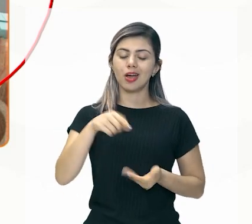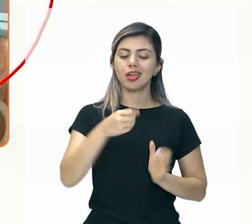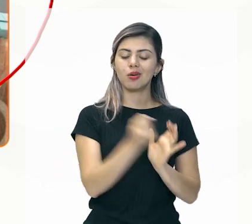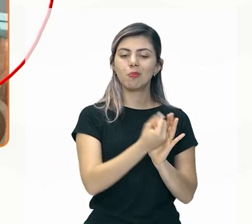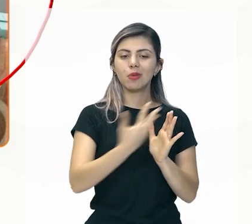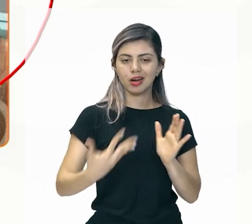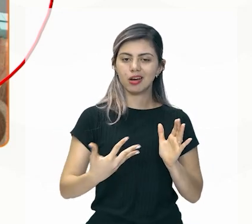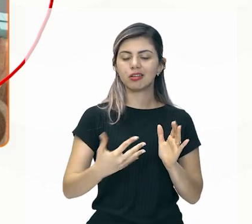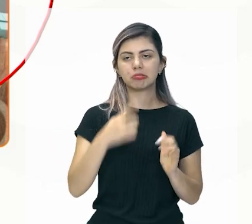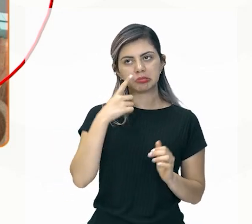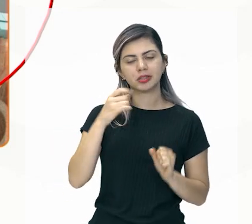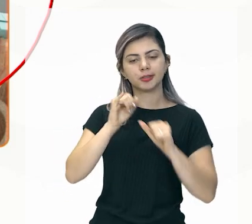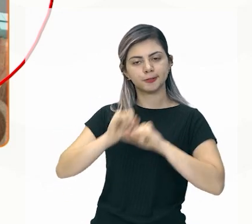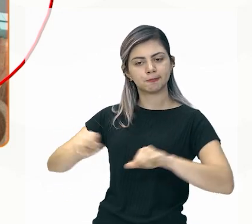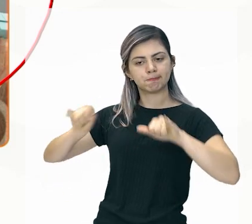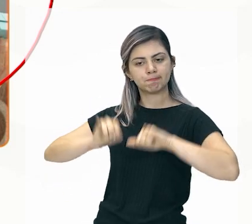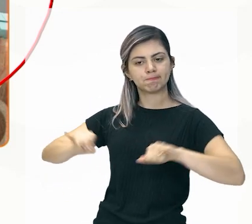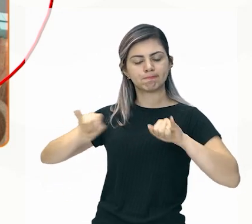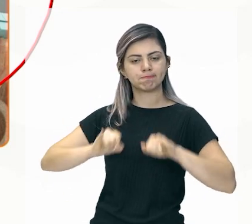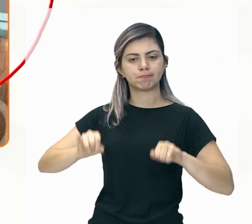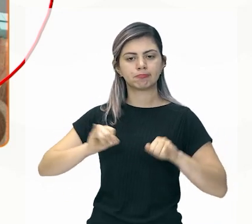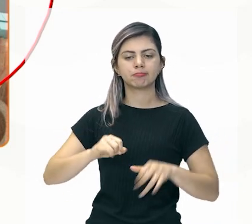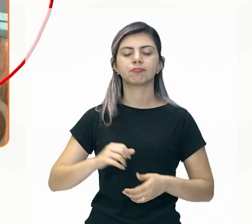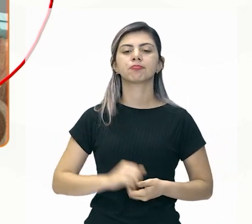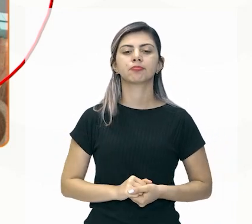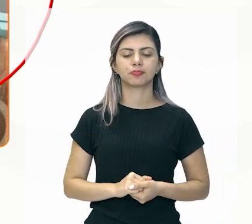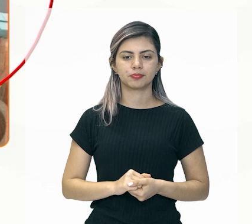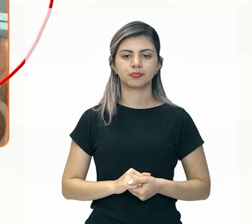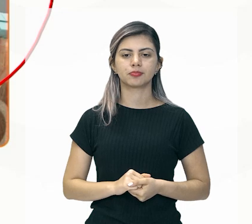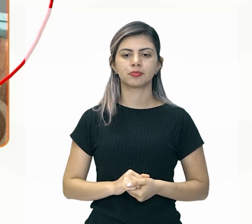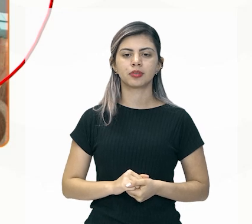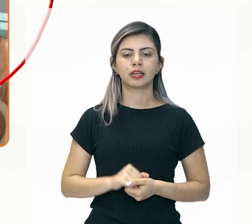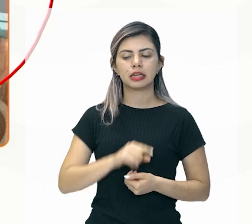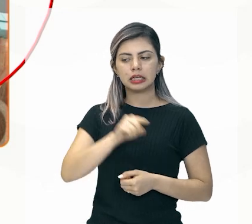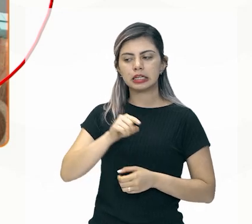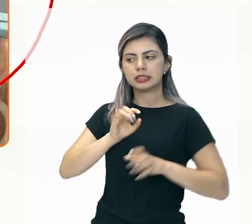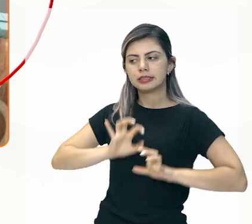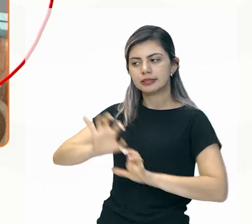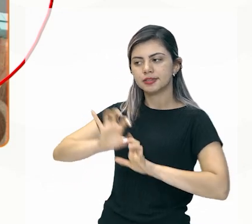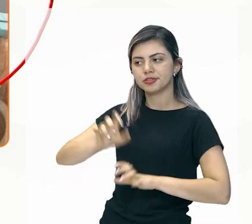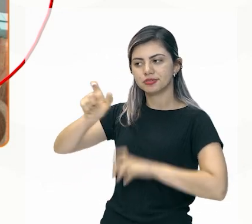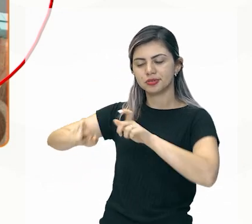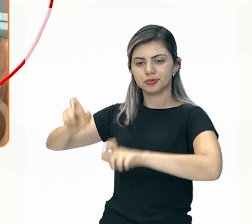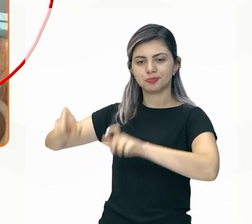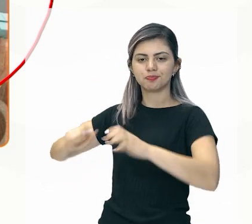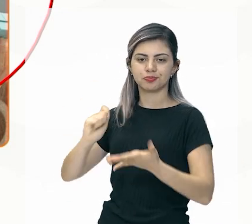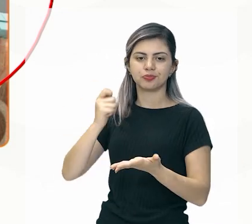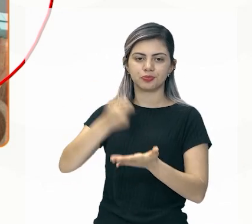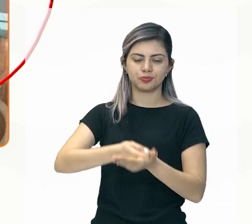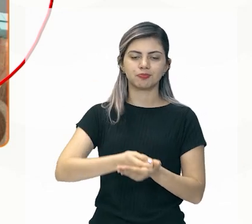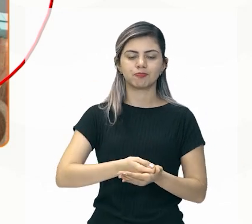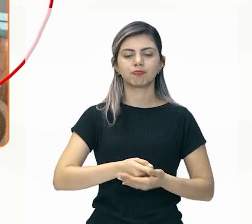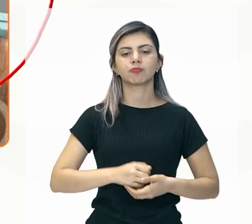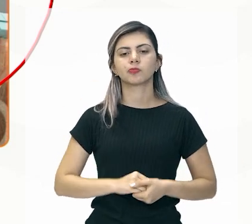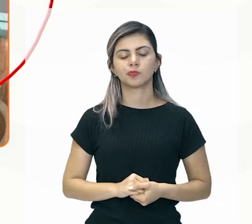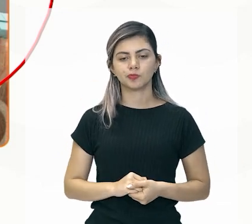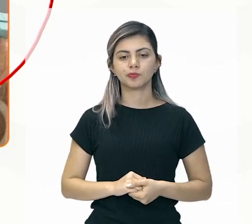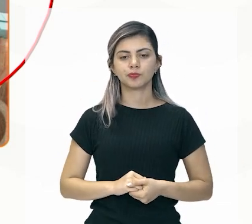característica interessante da publicidade, do marketing em geral e que isso acaba movimentando, né,